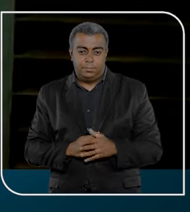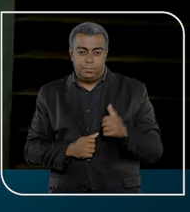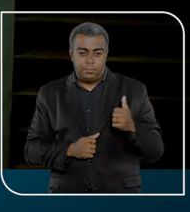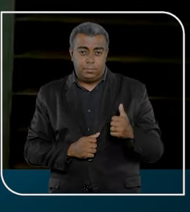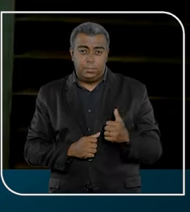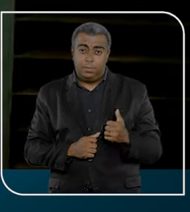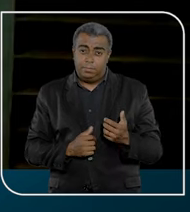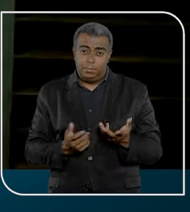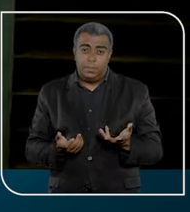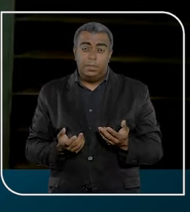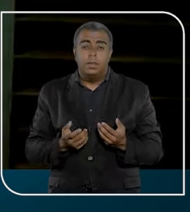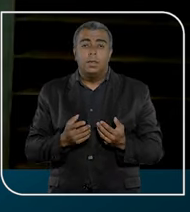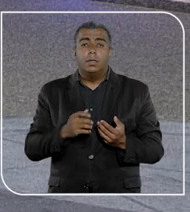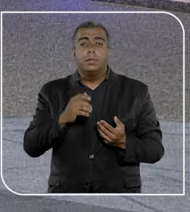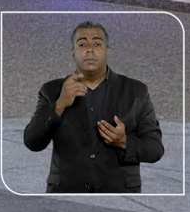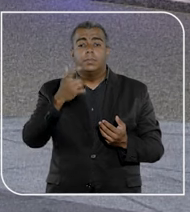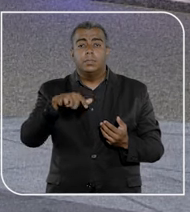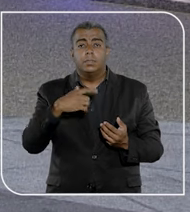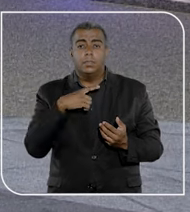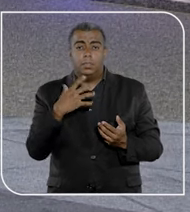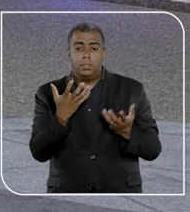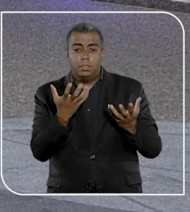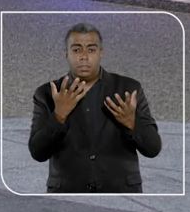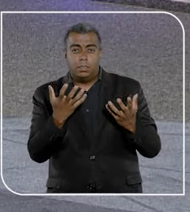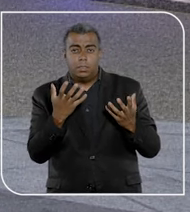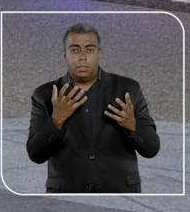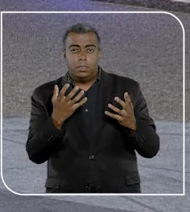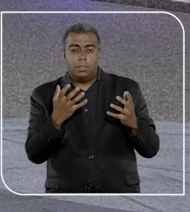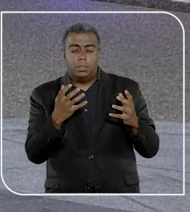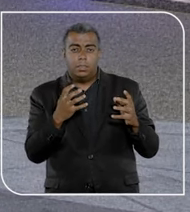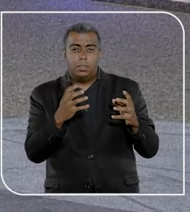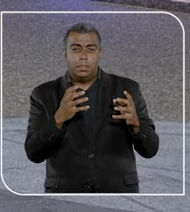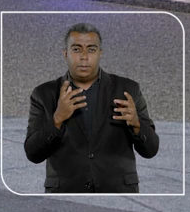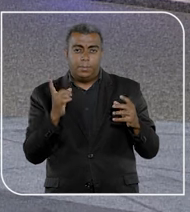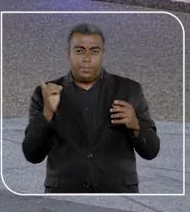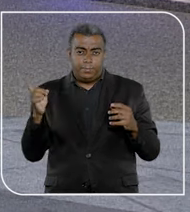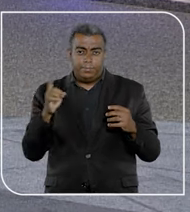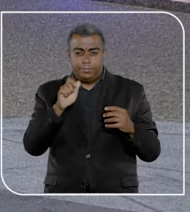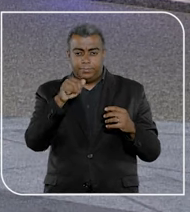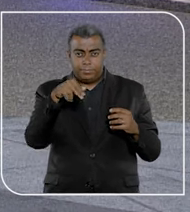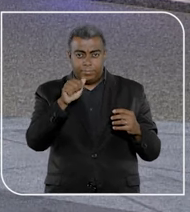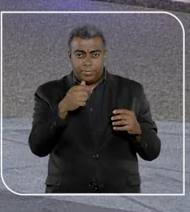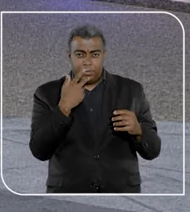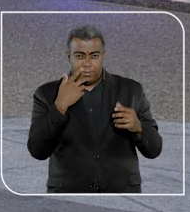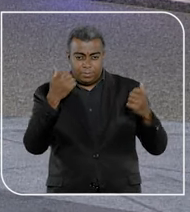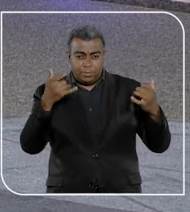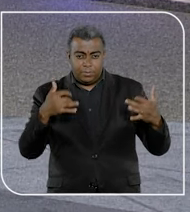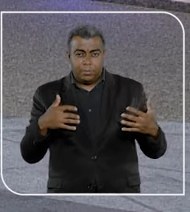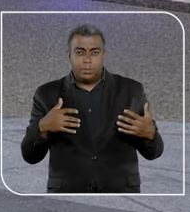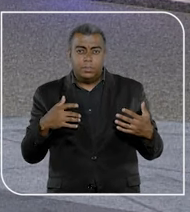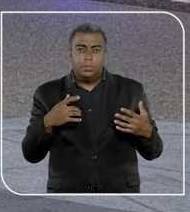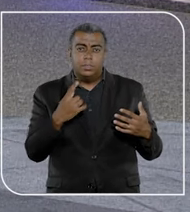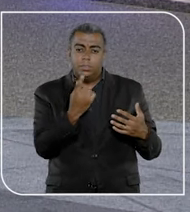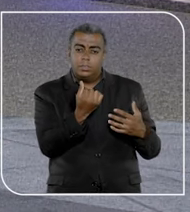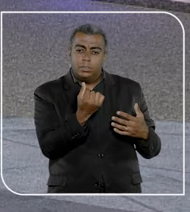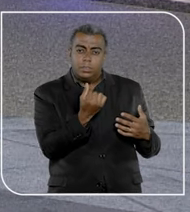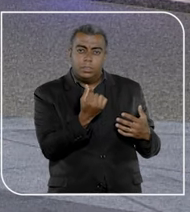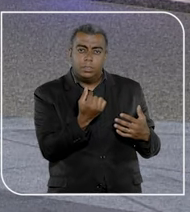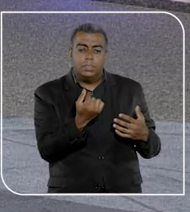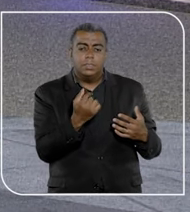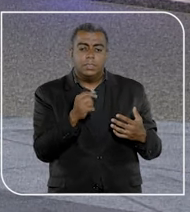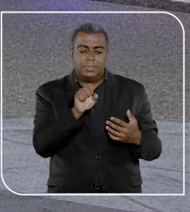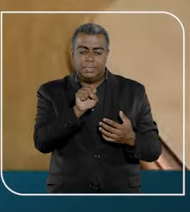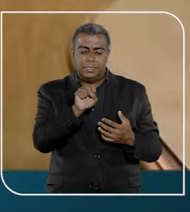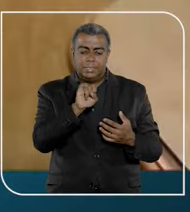efetivamente pago. Fátima, eu queria fazer um parênteses com relação a essa questão que a Ana